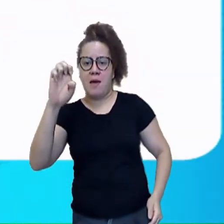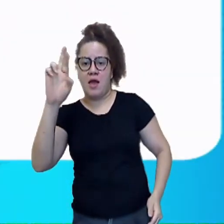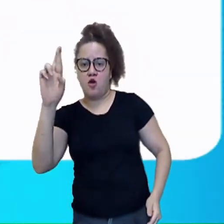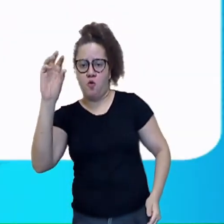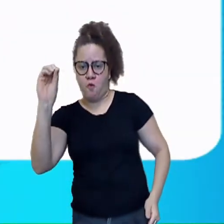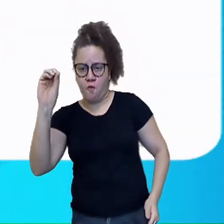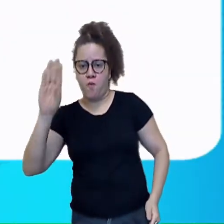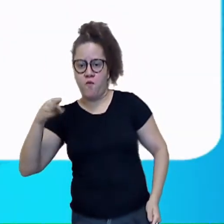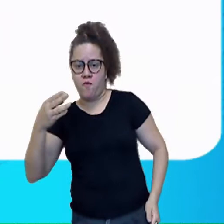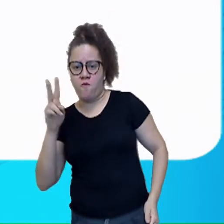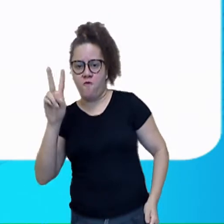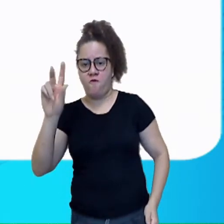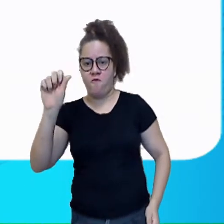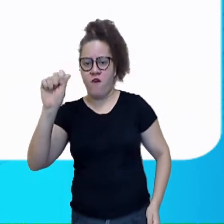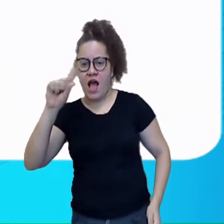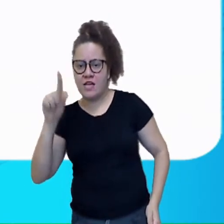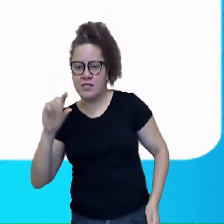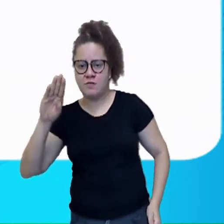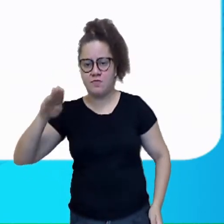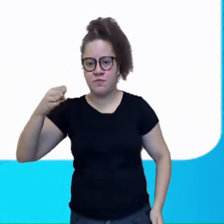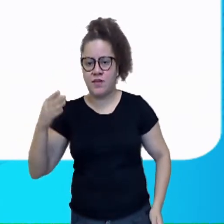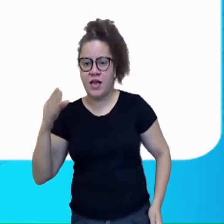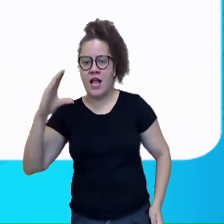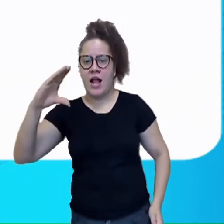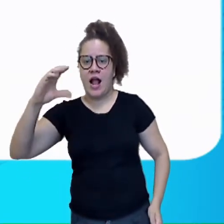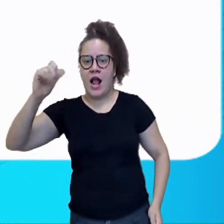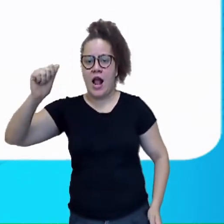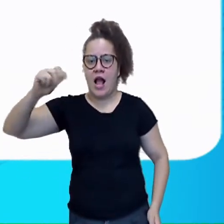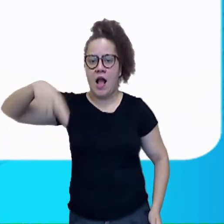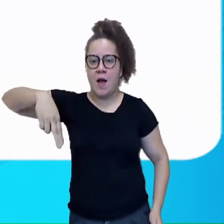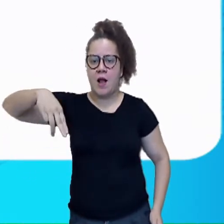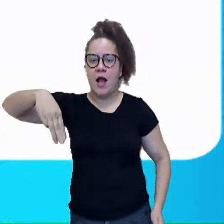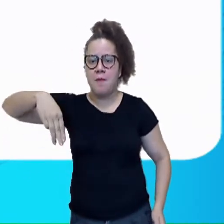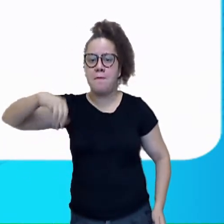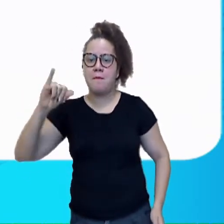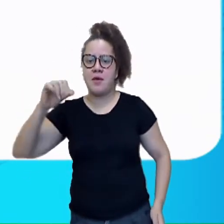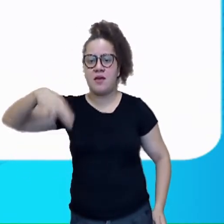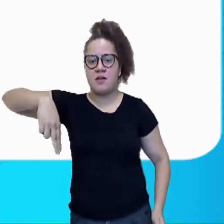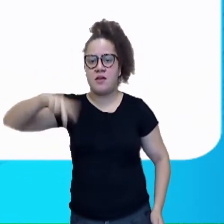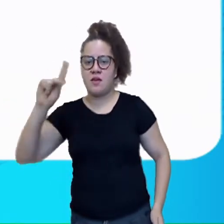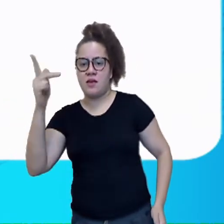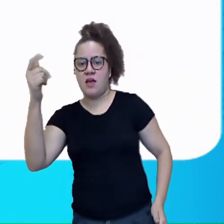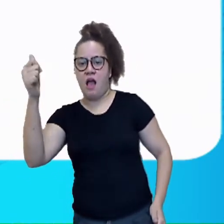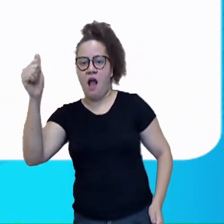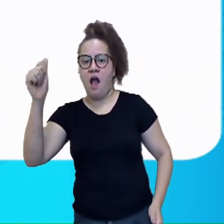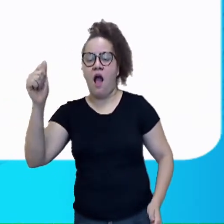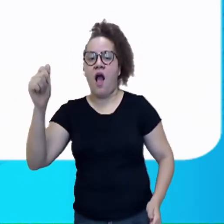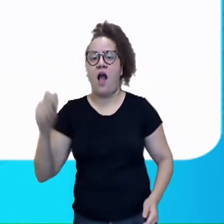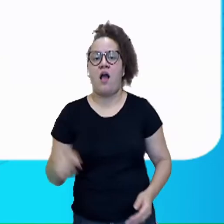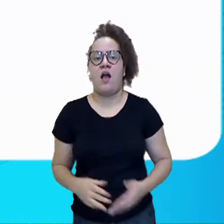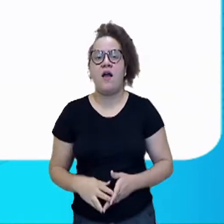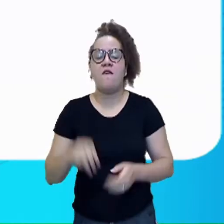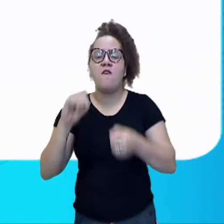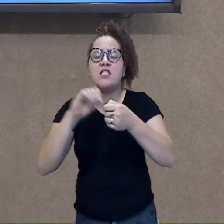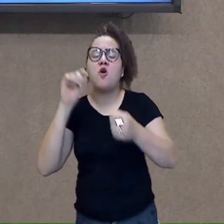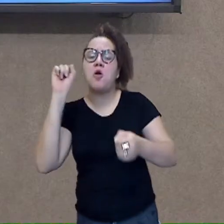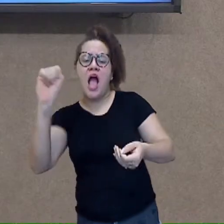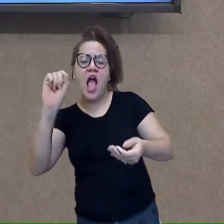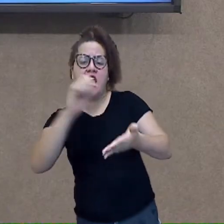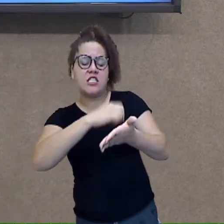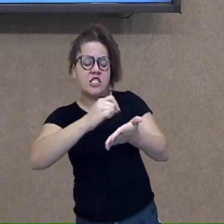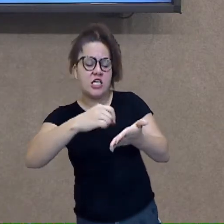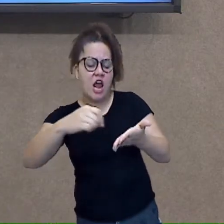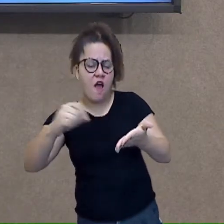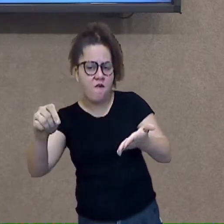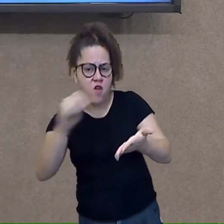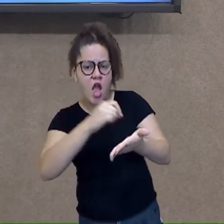Vaz de Caminha. Pero Vaz de Caminha, ele tinha como função ser escrivão dessa expedição.